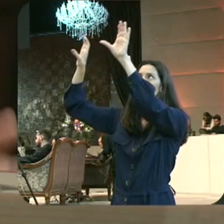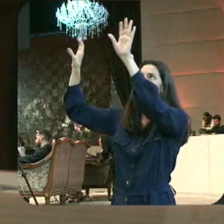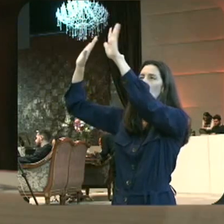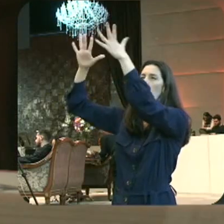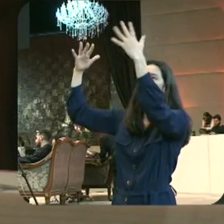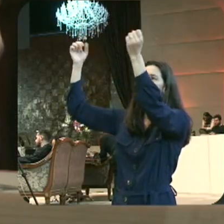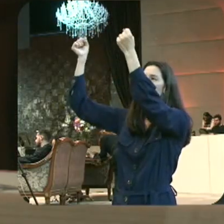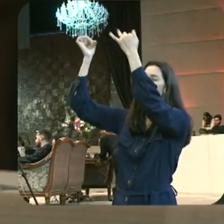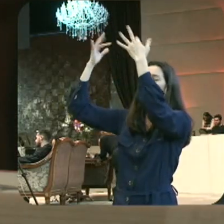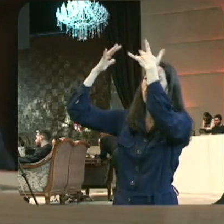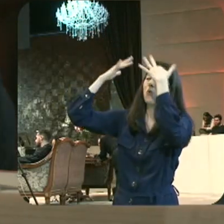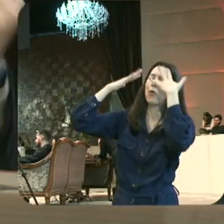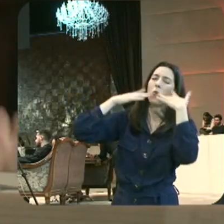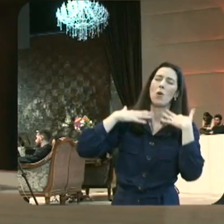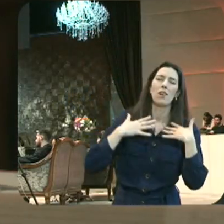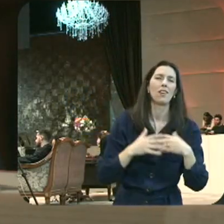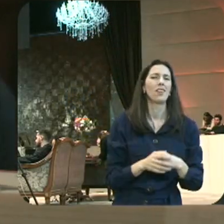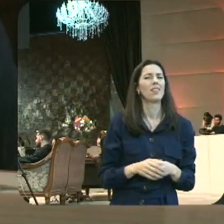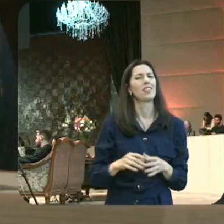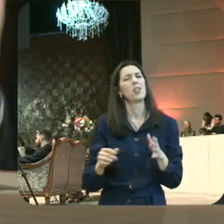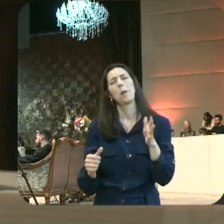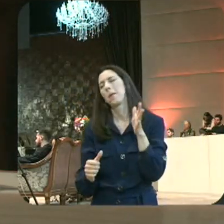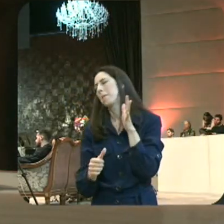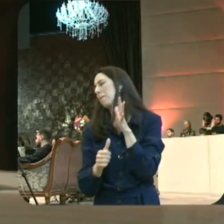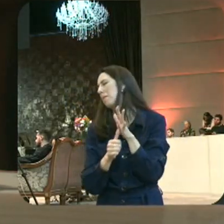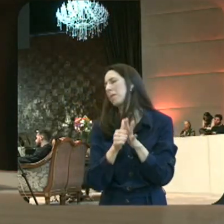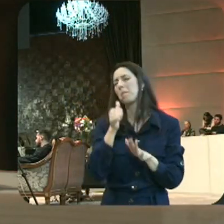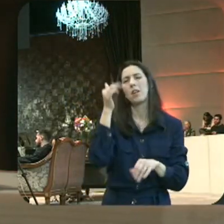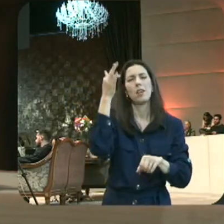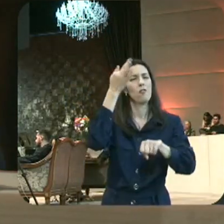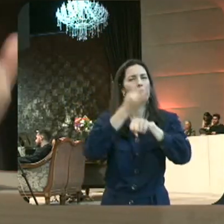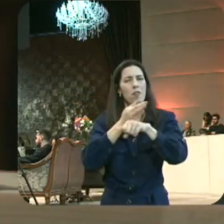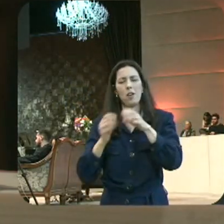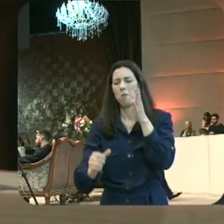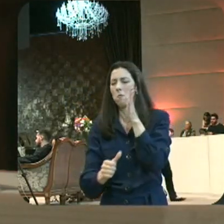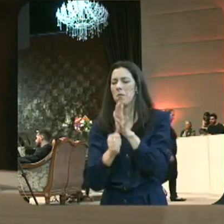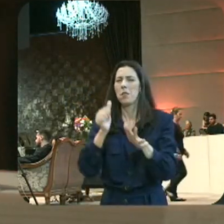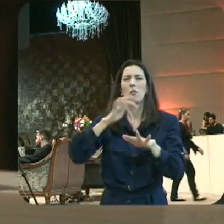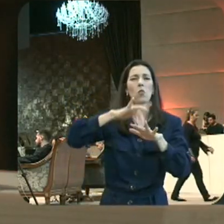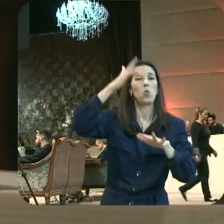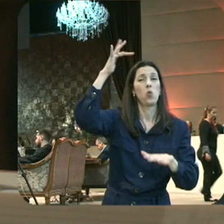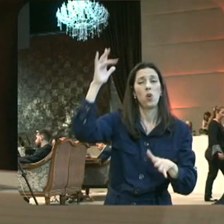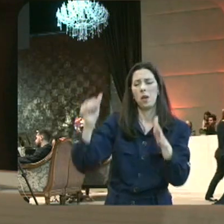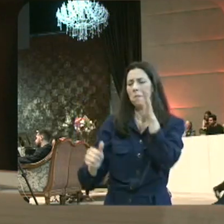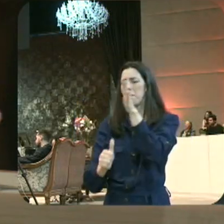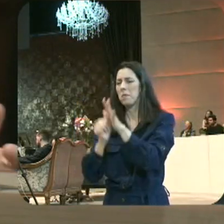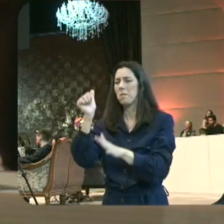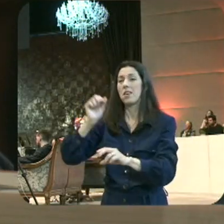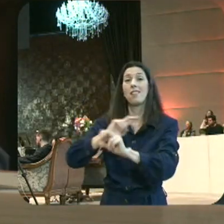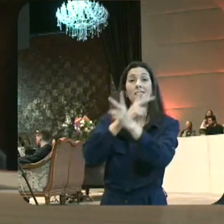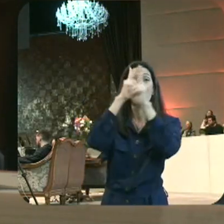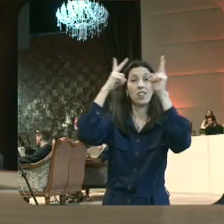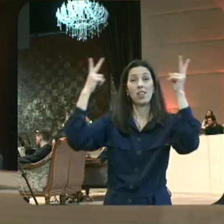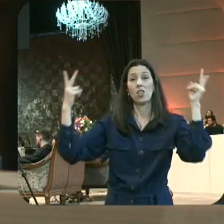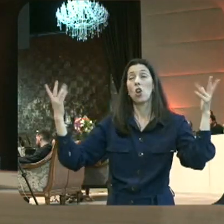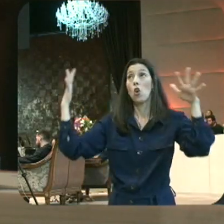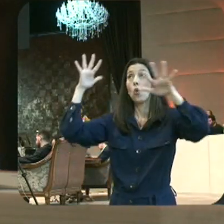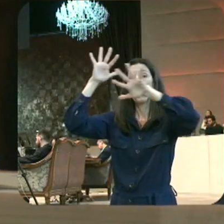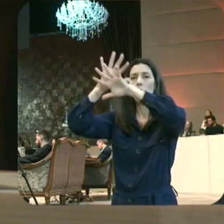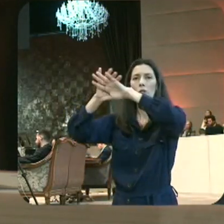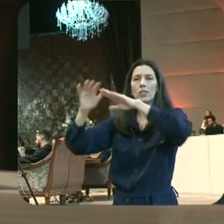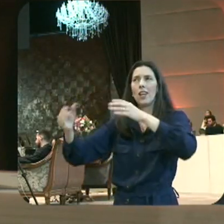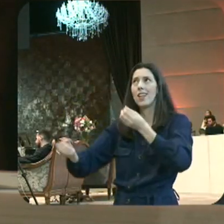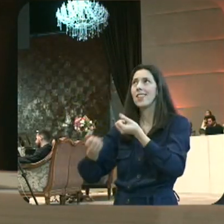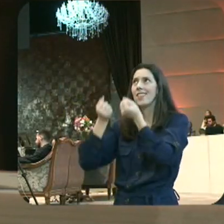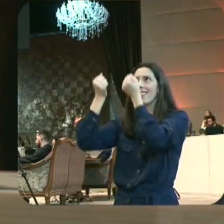então, o primeiro ouro, a primeira prata, o primeiro bronze, o primeiro ferro, a primeira vitória, deviam ser consagradas ao Senhor.